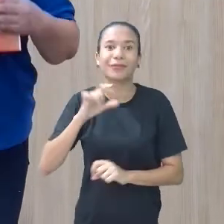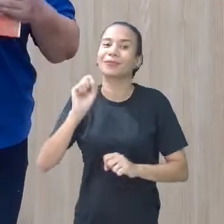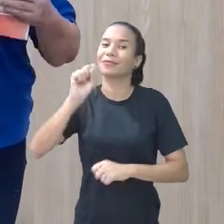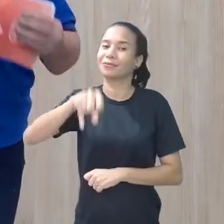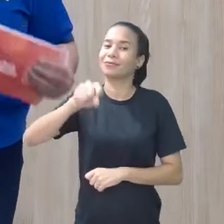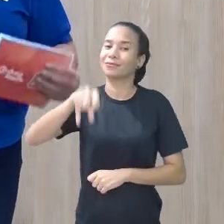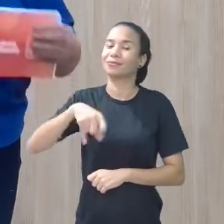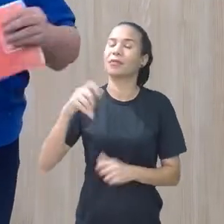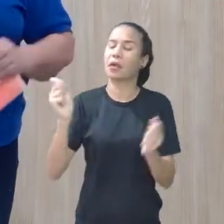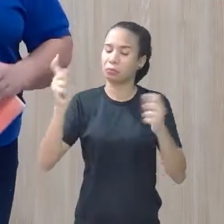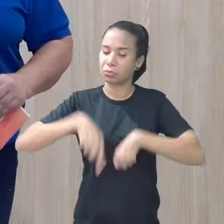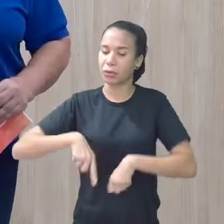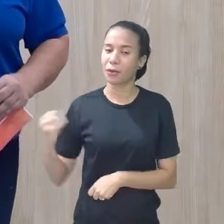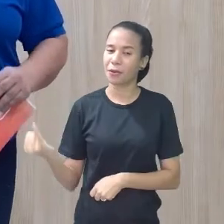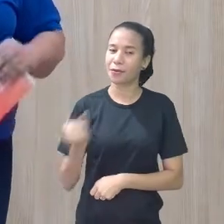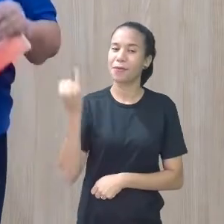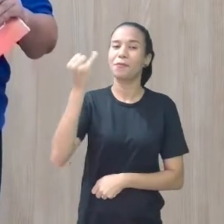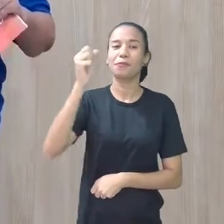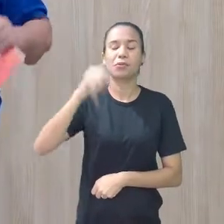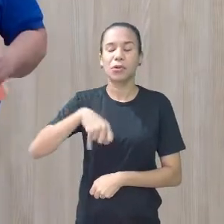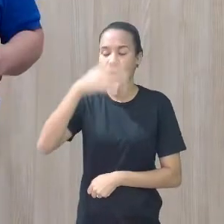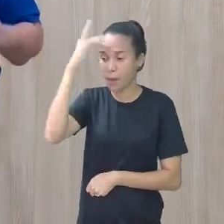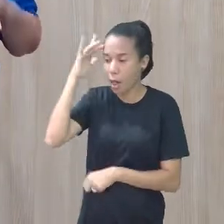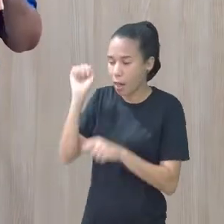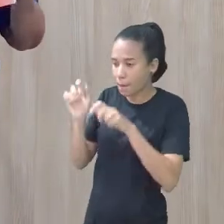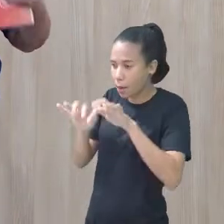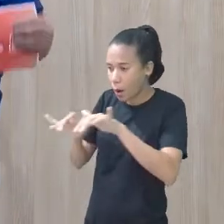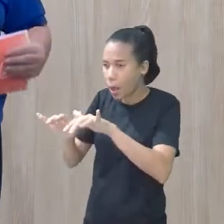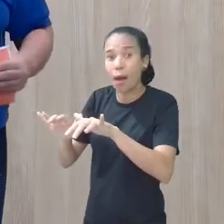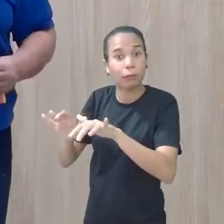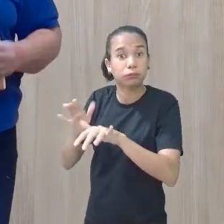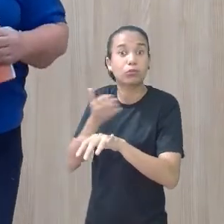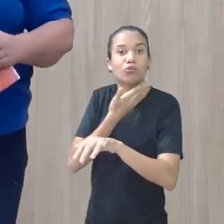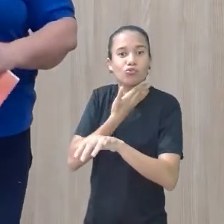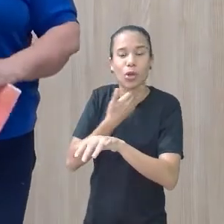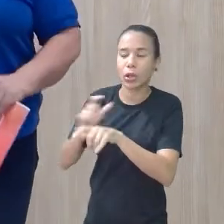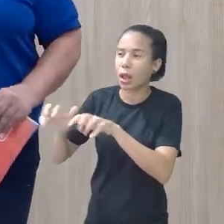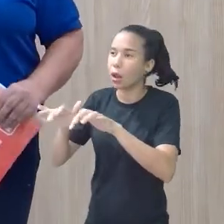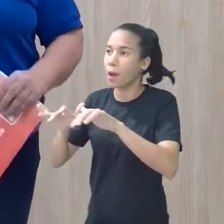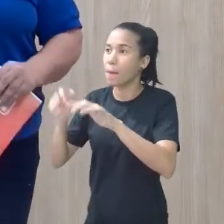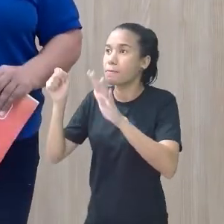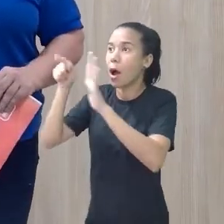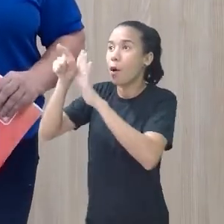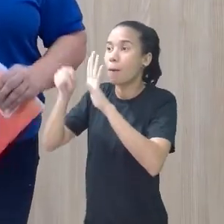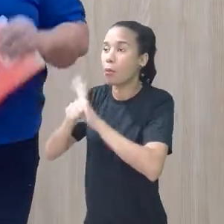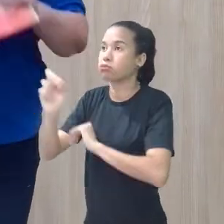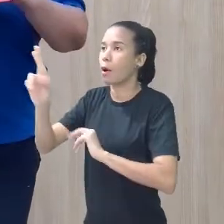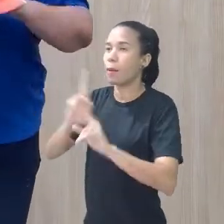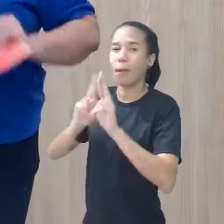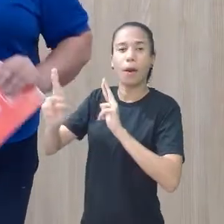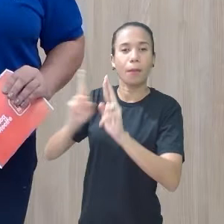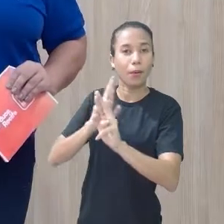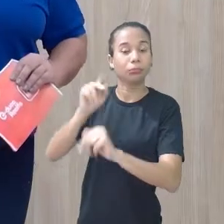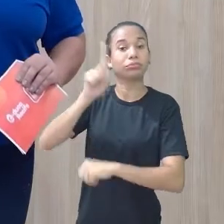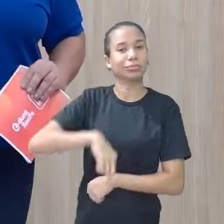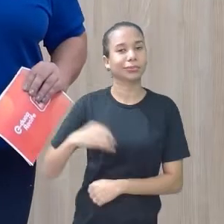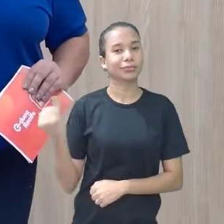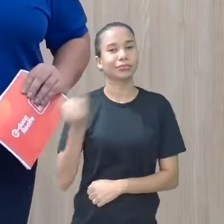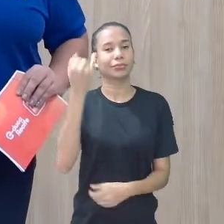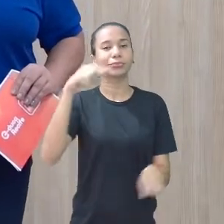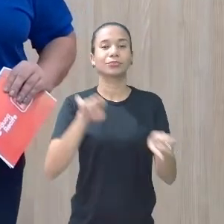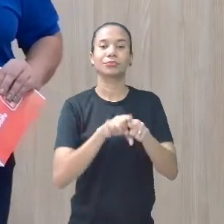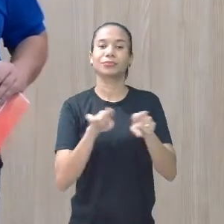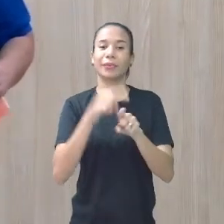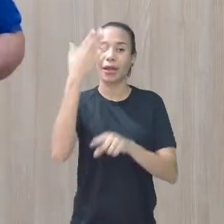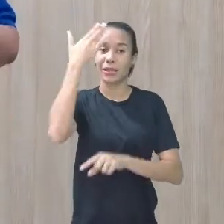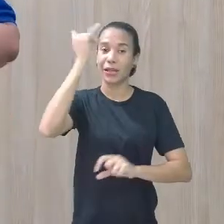onde vai ser muito importante que vocês estejam lá no chat conversando conosco. Então, é muito importante